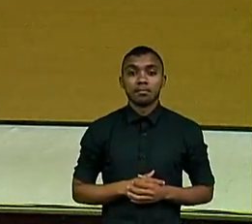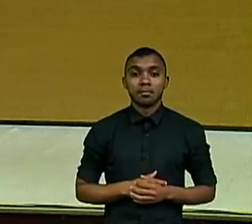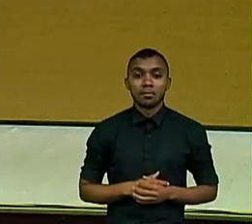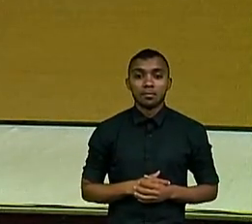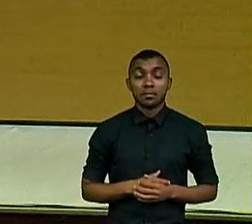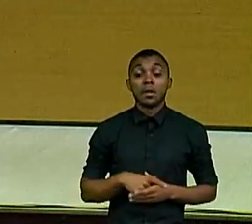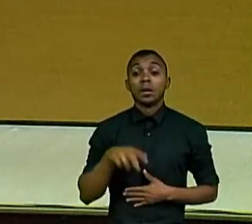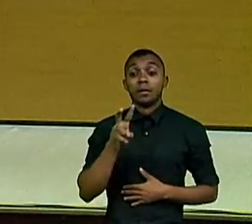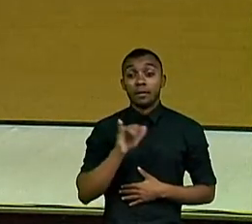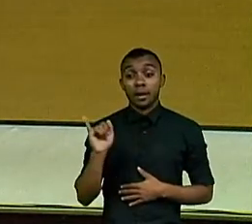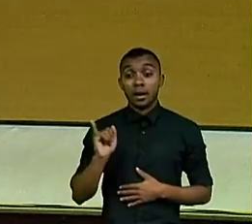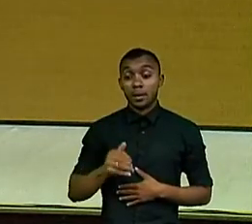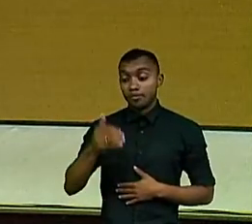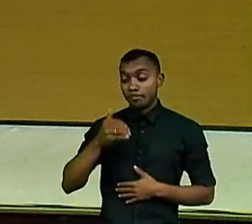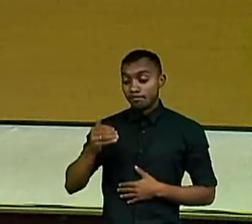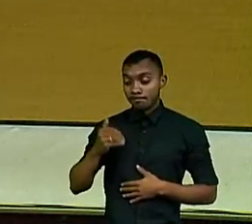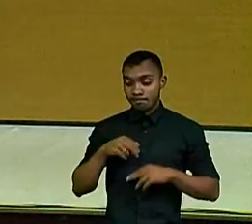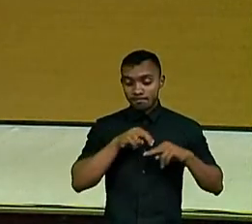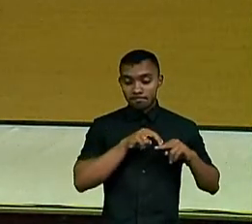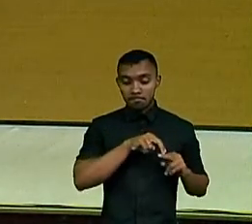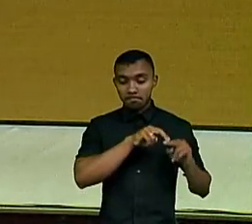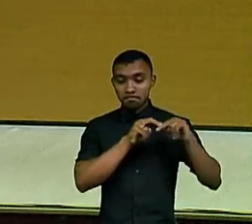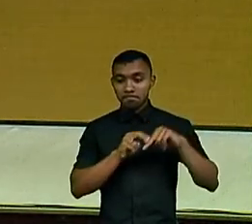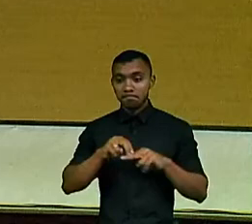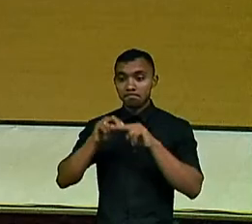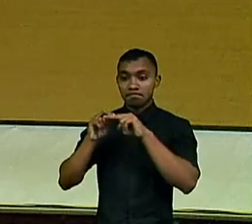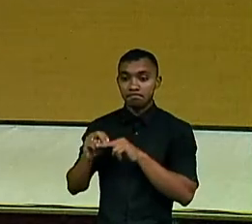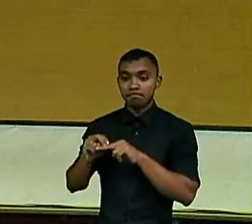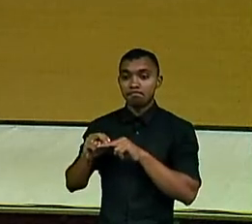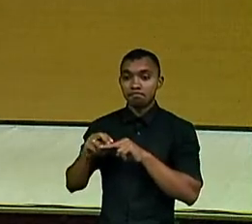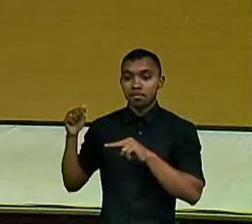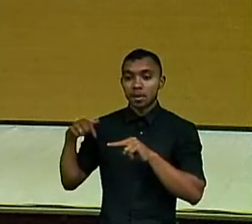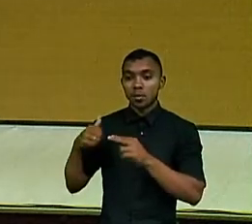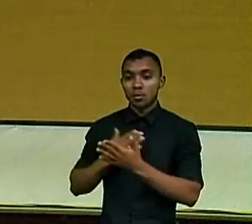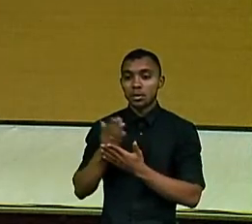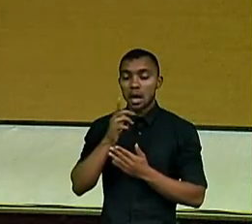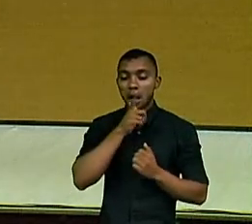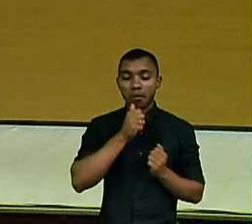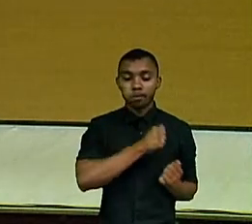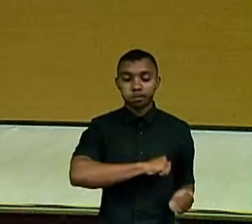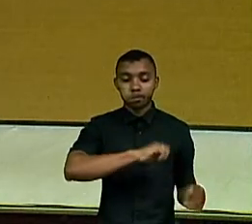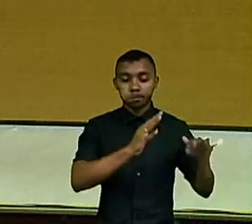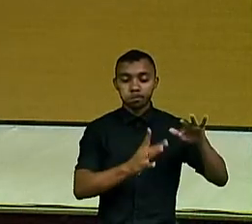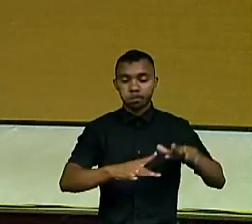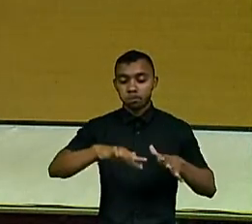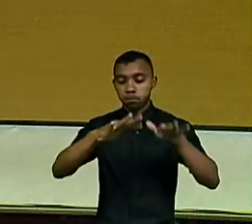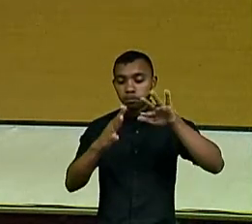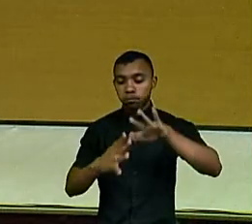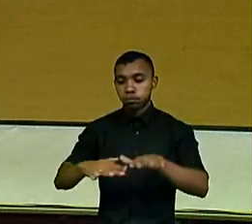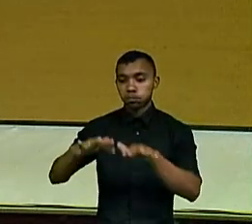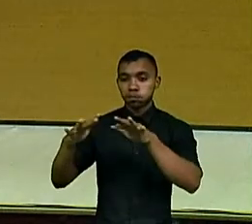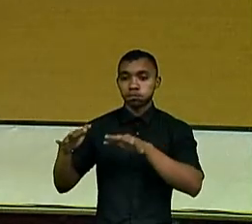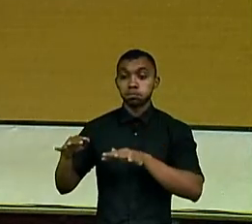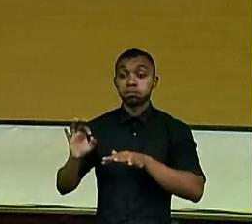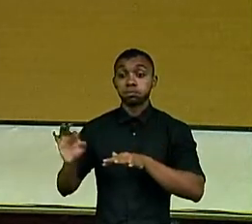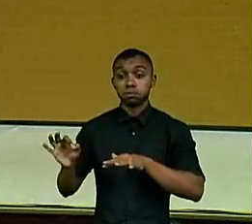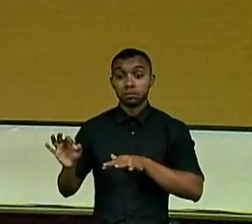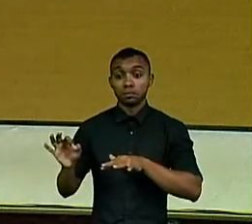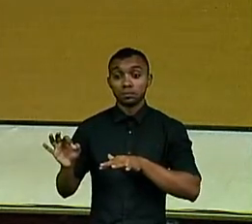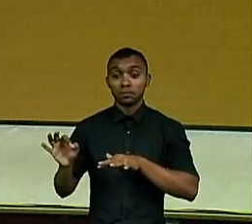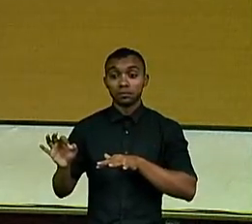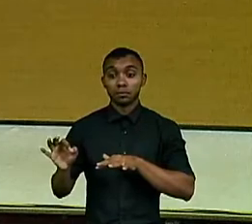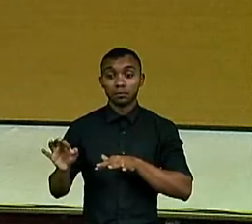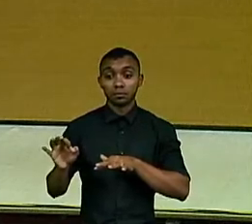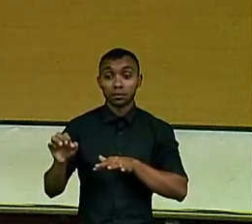vai pegar onde fura o bloqueio né entre o mar e o grande mar né Entre uma